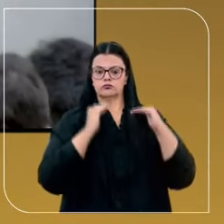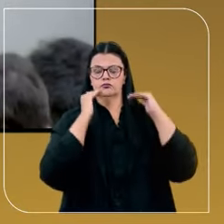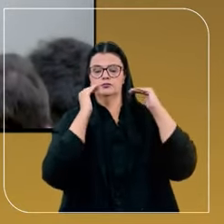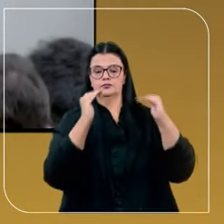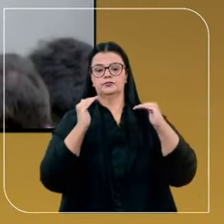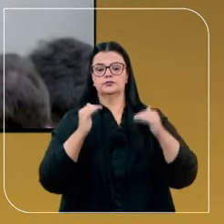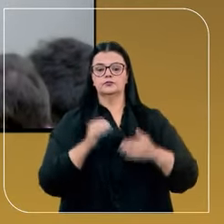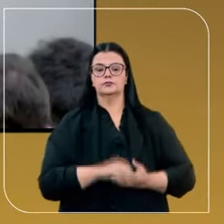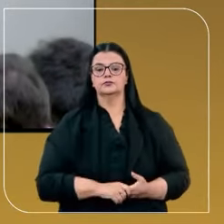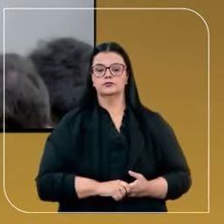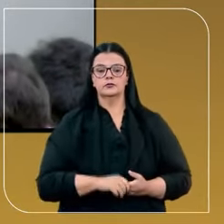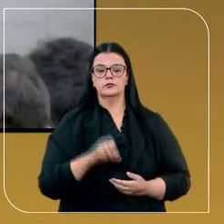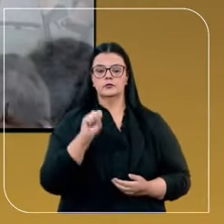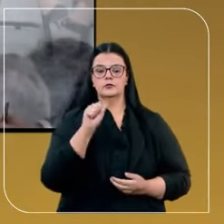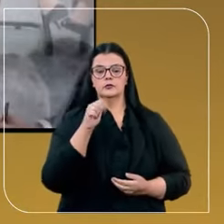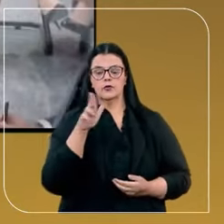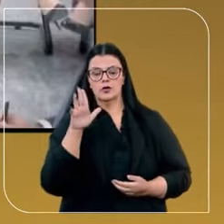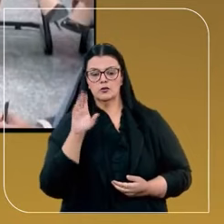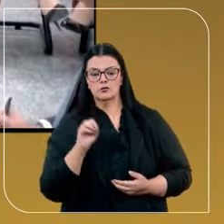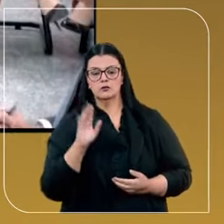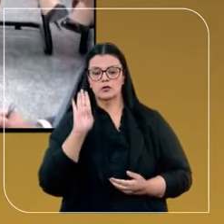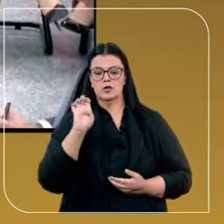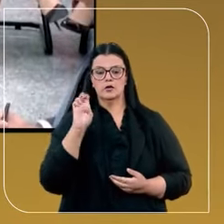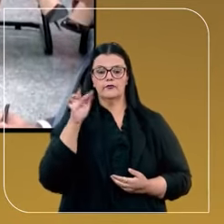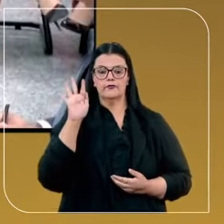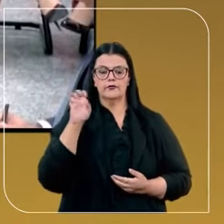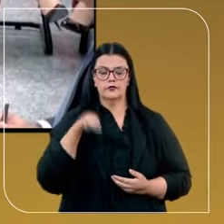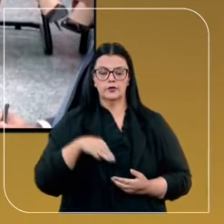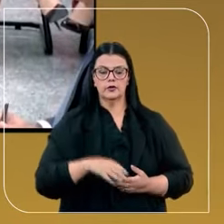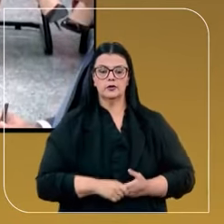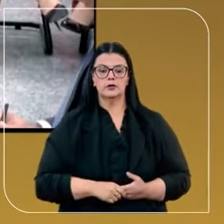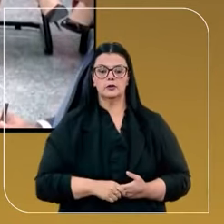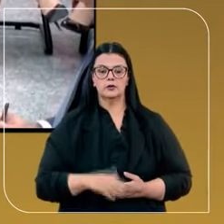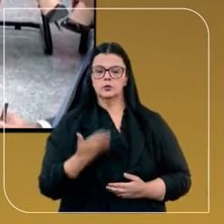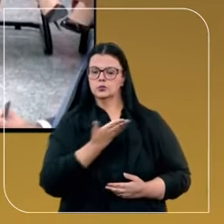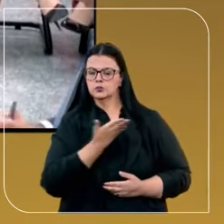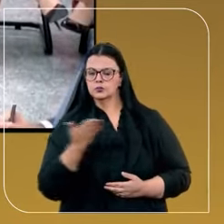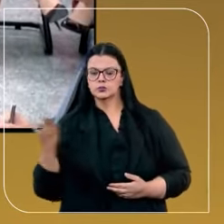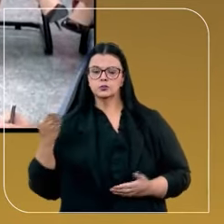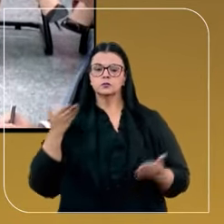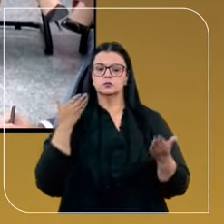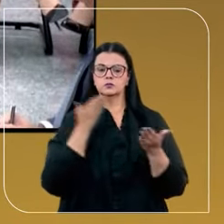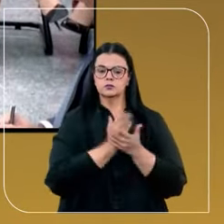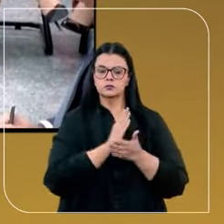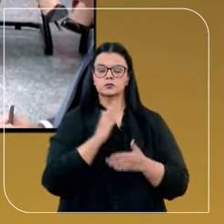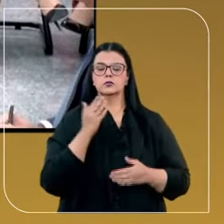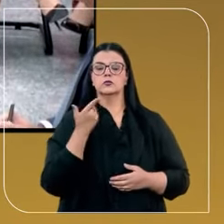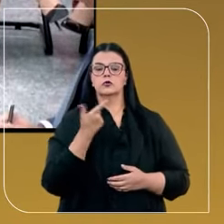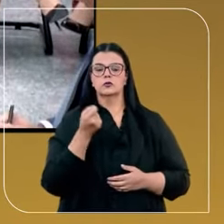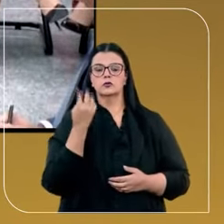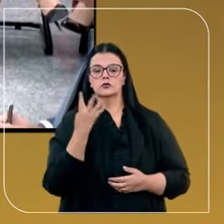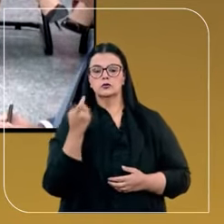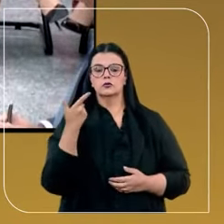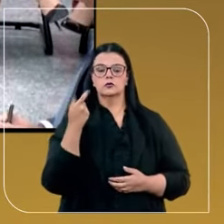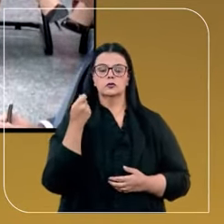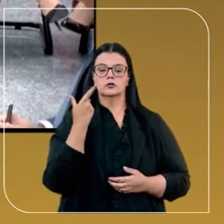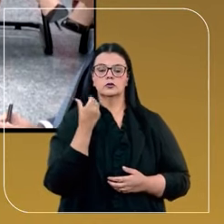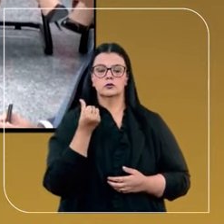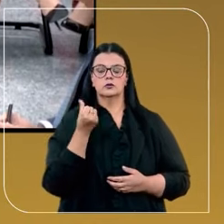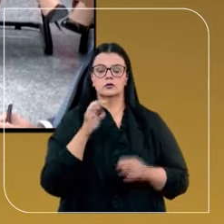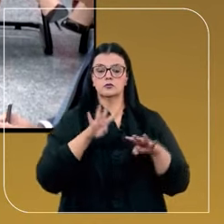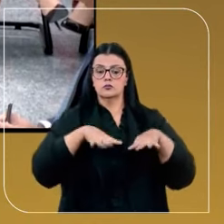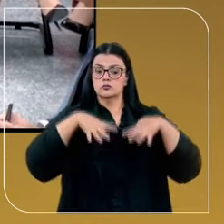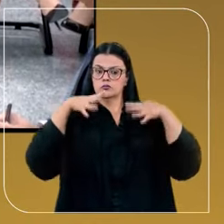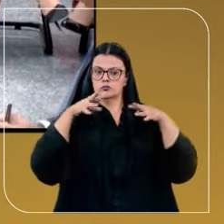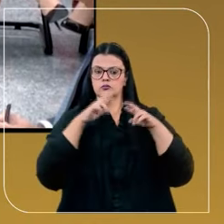ministro Salve, Alpegris Grecheira, Infam. Sua Excelência foi eleito no IBM do M24-26, sem sessão plenária